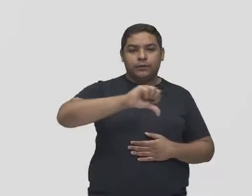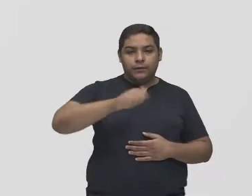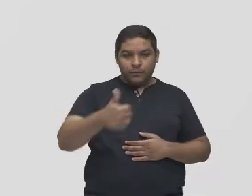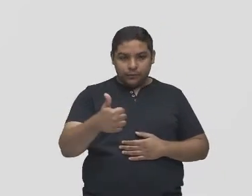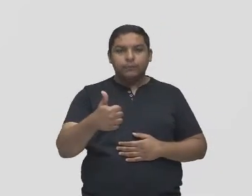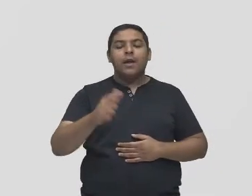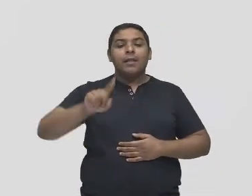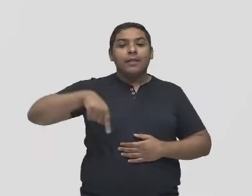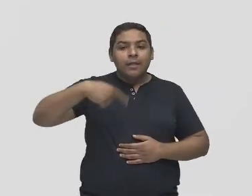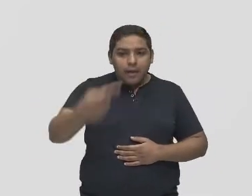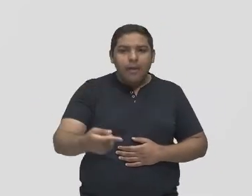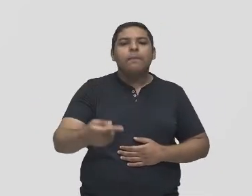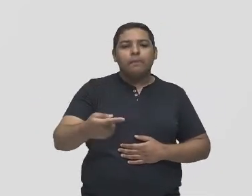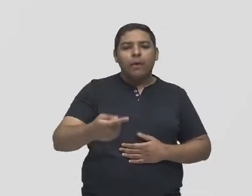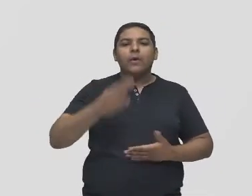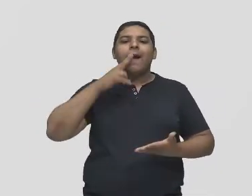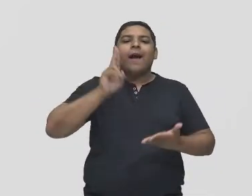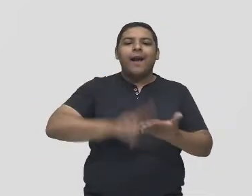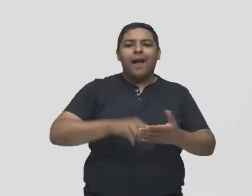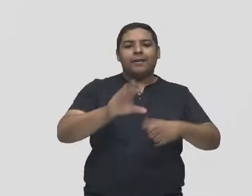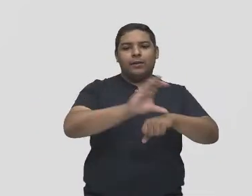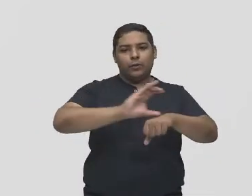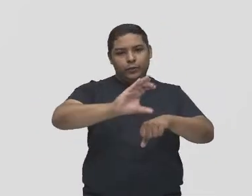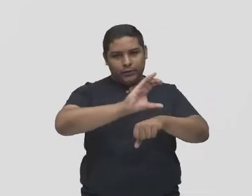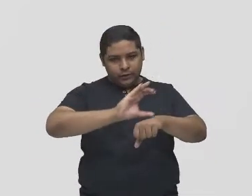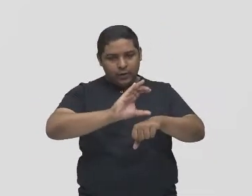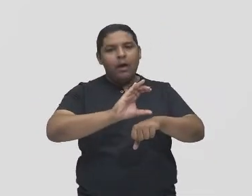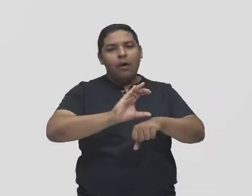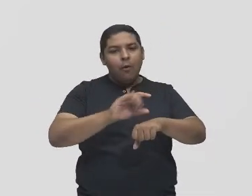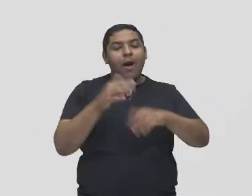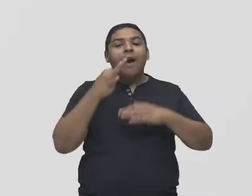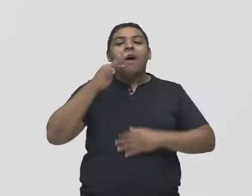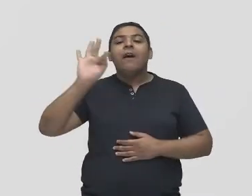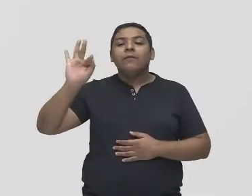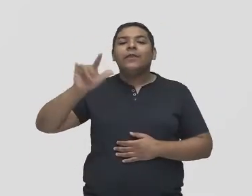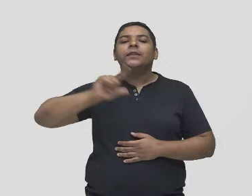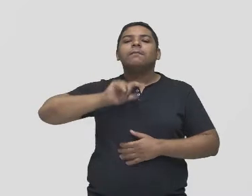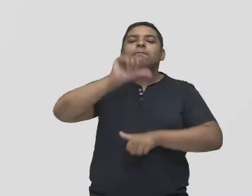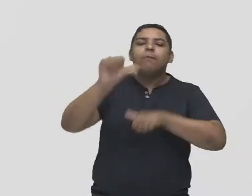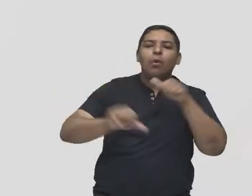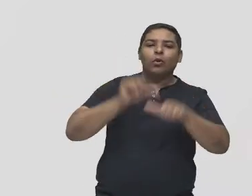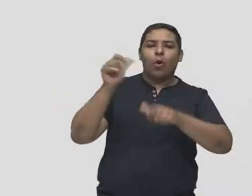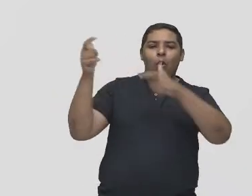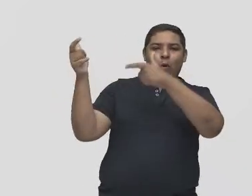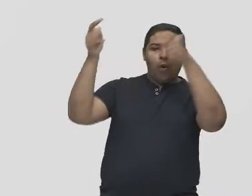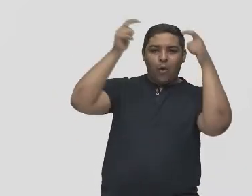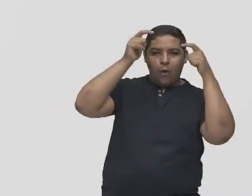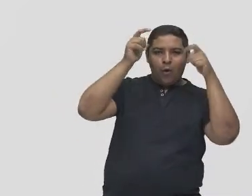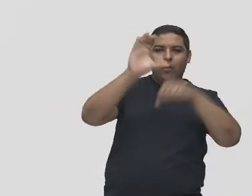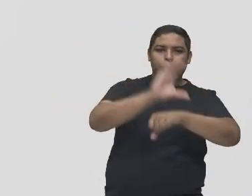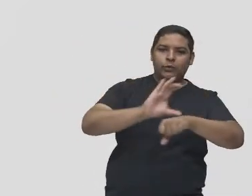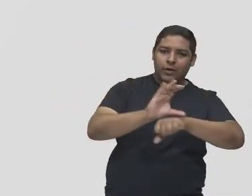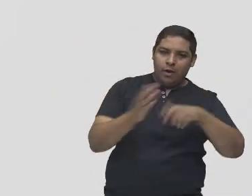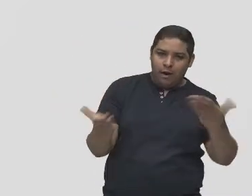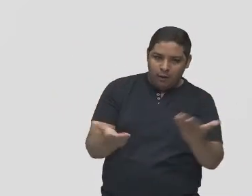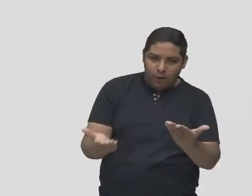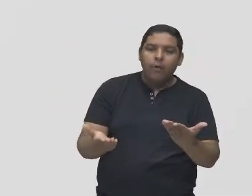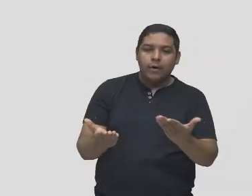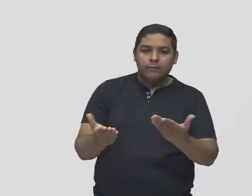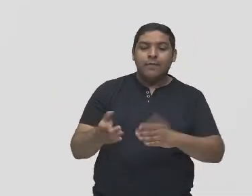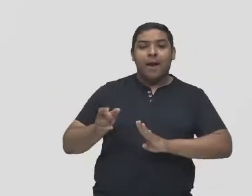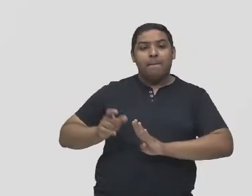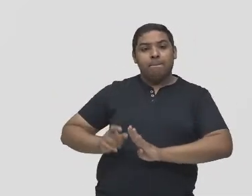1791, após a declaração da Carta Constitucional, a França tornou-se uma monarquia constitucional, dominada